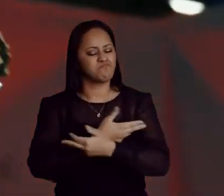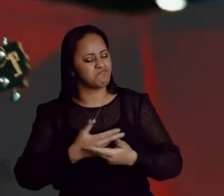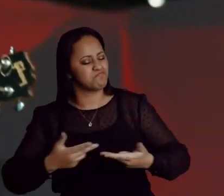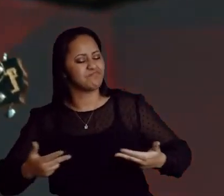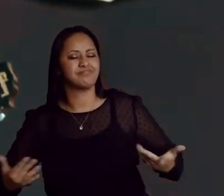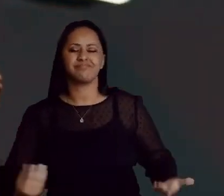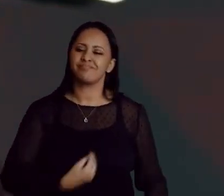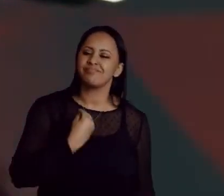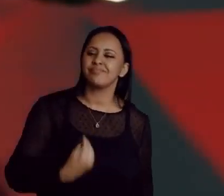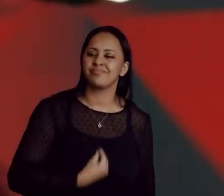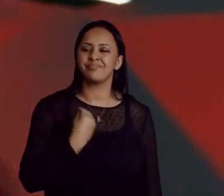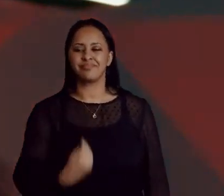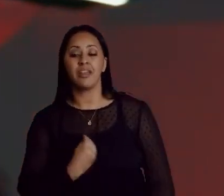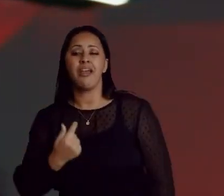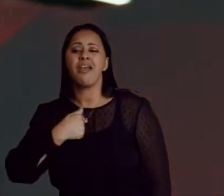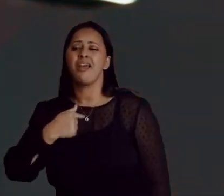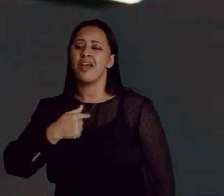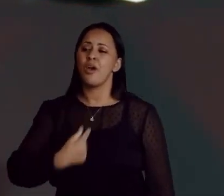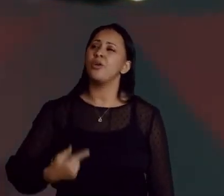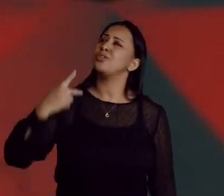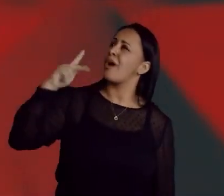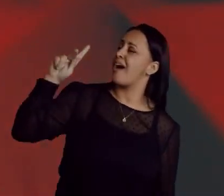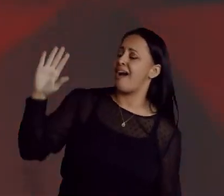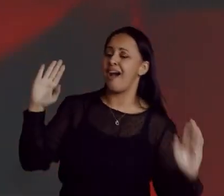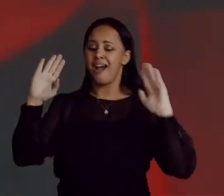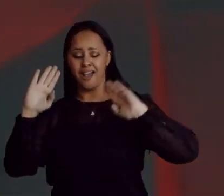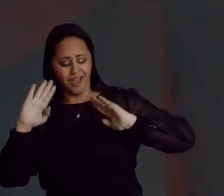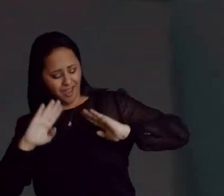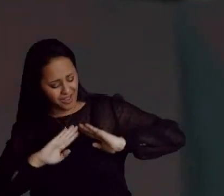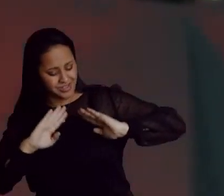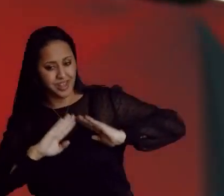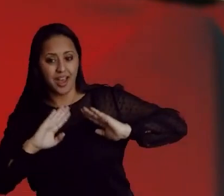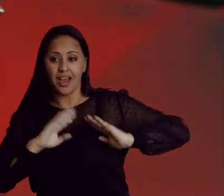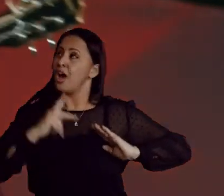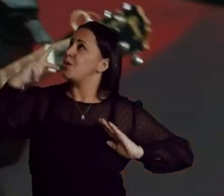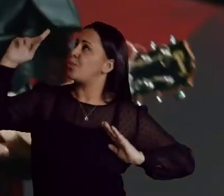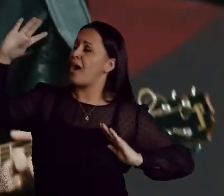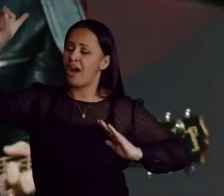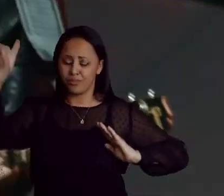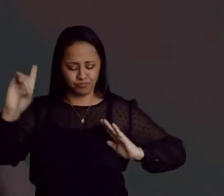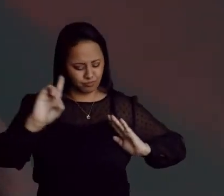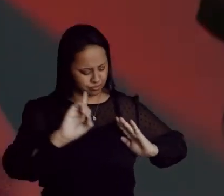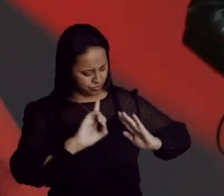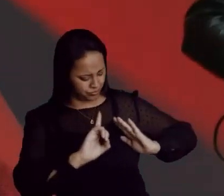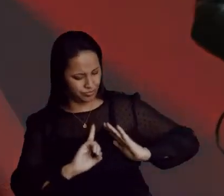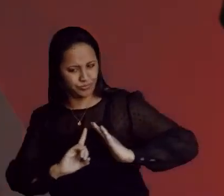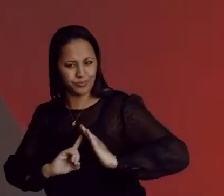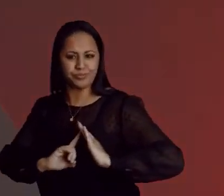As coisas de lugar, eu sou tua casa, tua